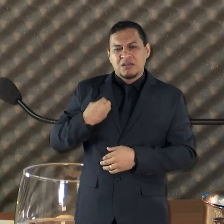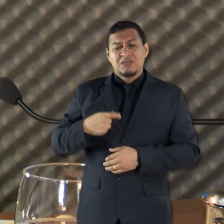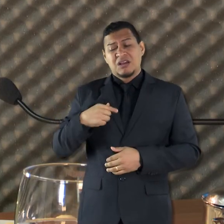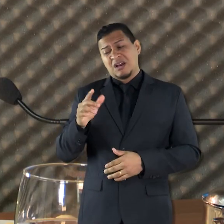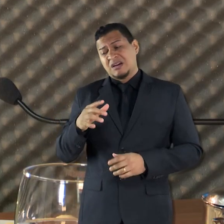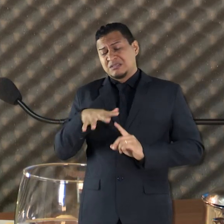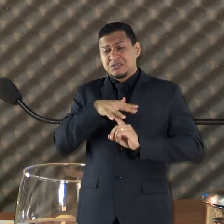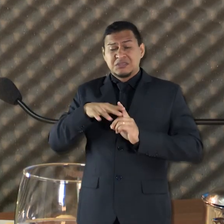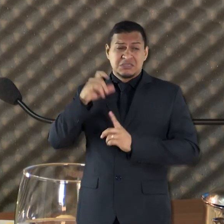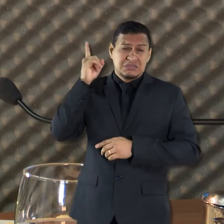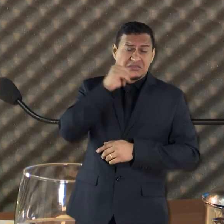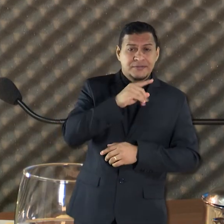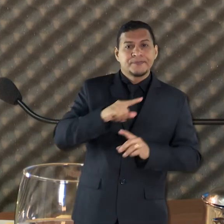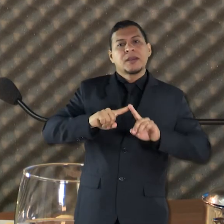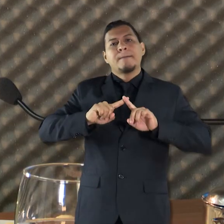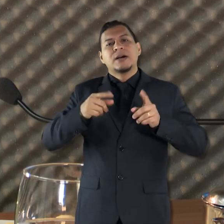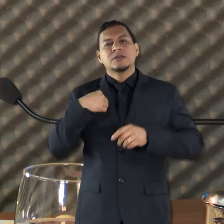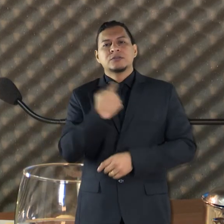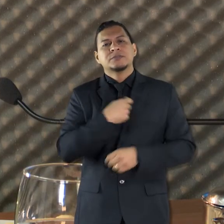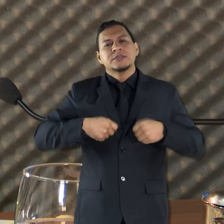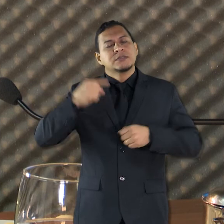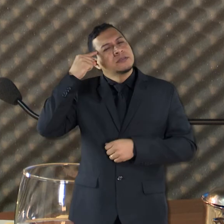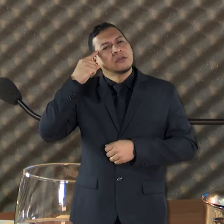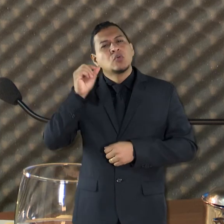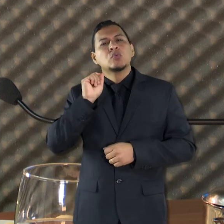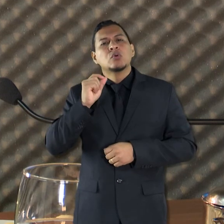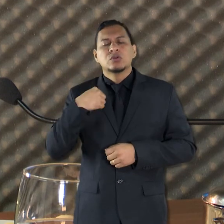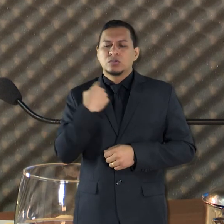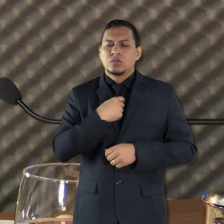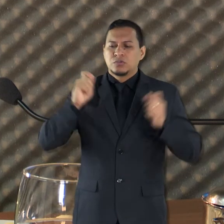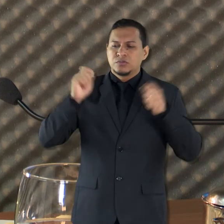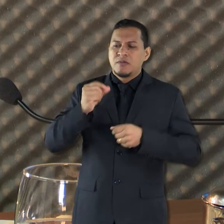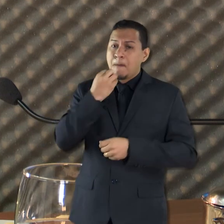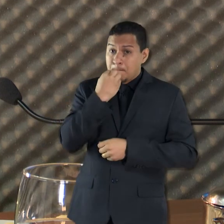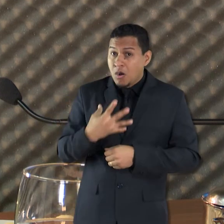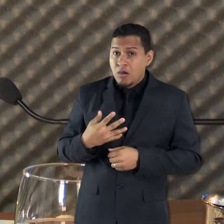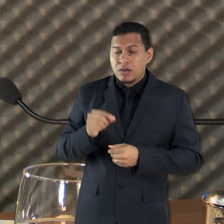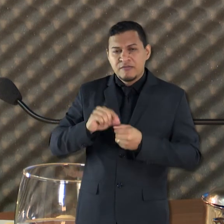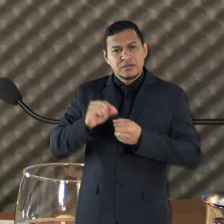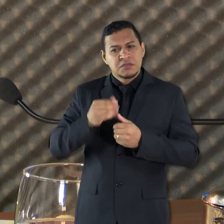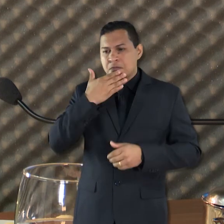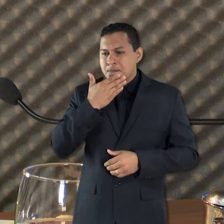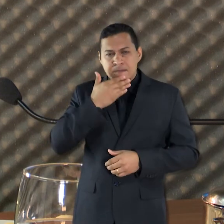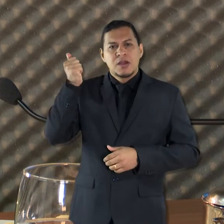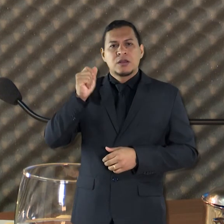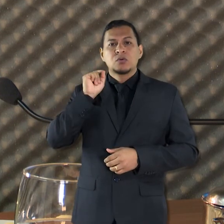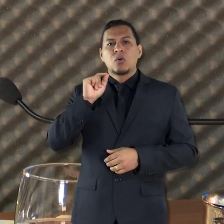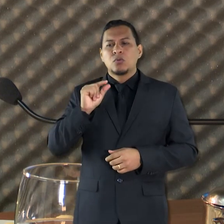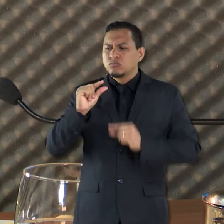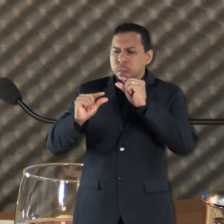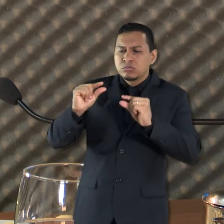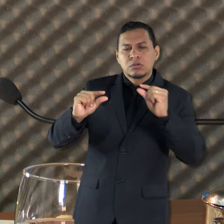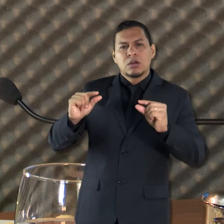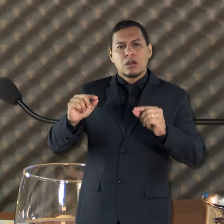né? Está ruim, não sei o quê, mas eu acho que a gente tem que pensar assim, no bom que a gente tem, né? E tentar fazer o melhor